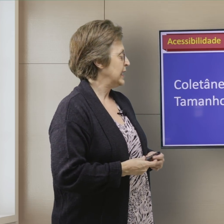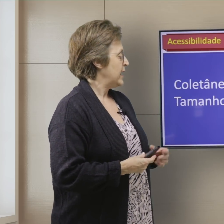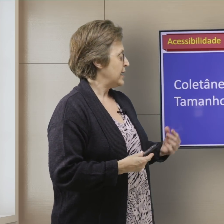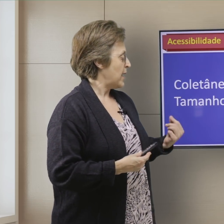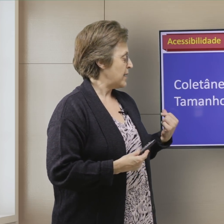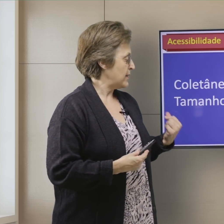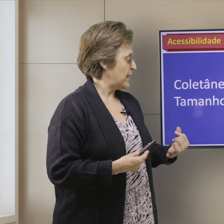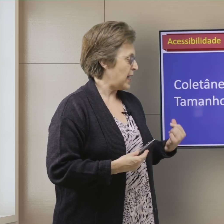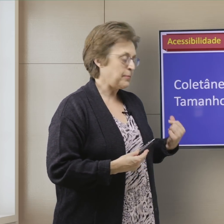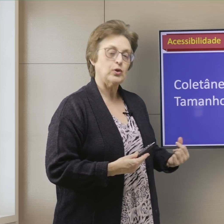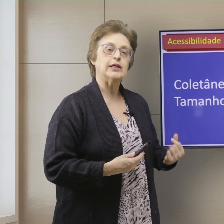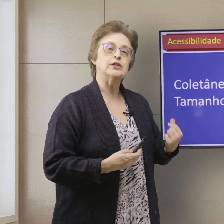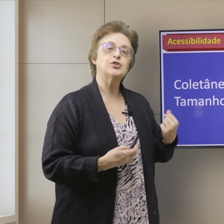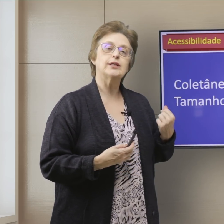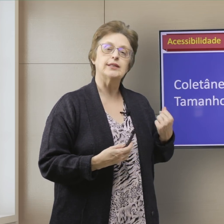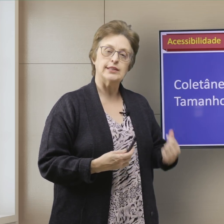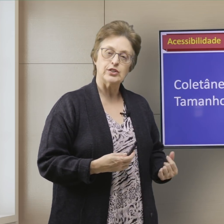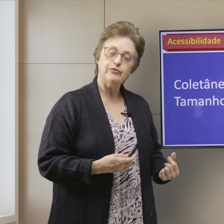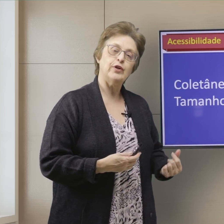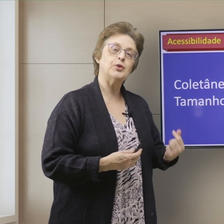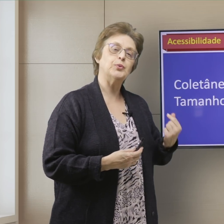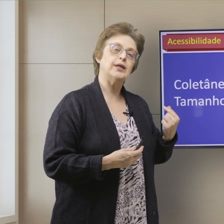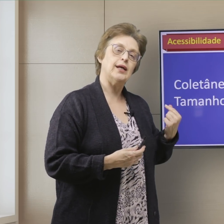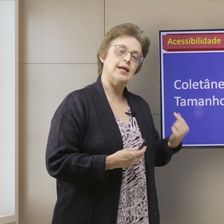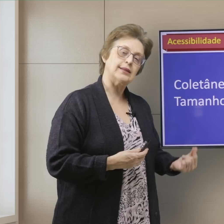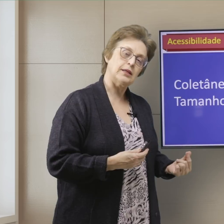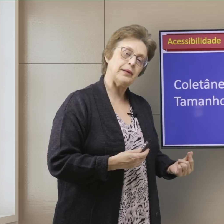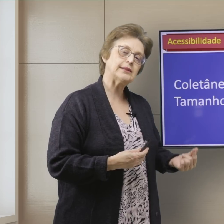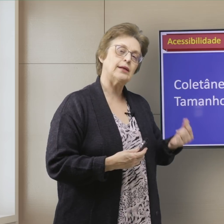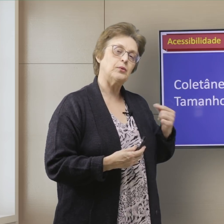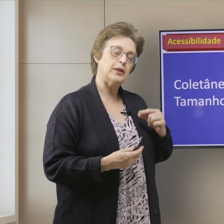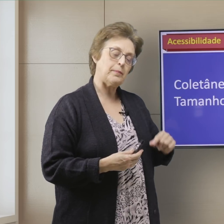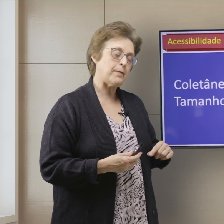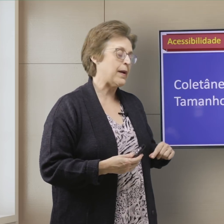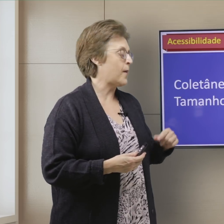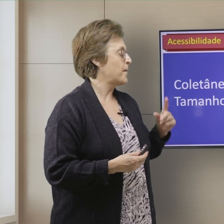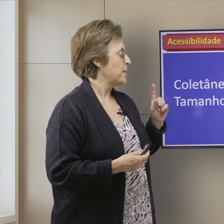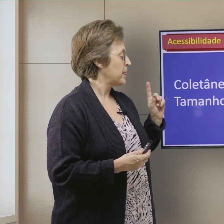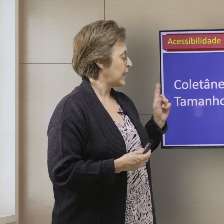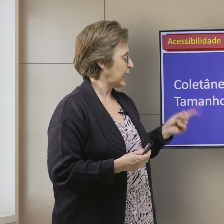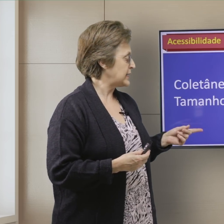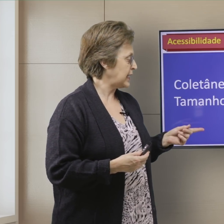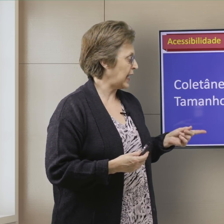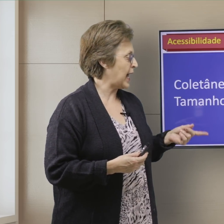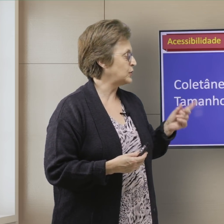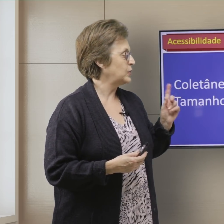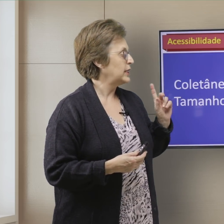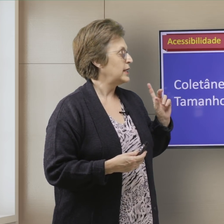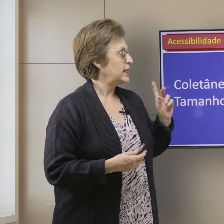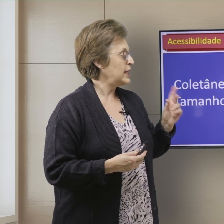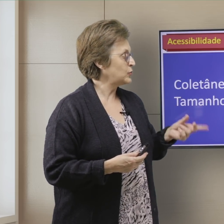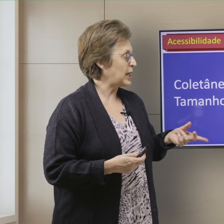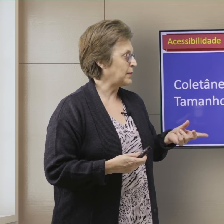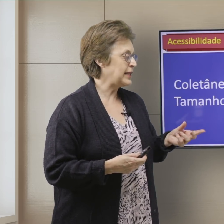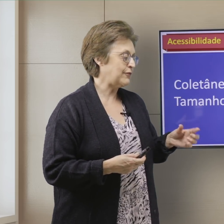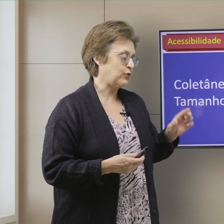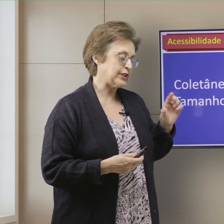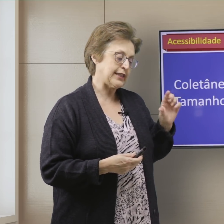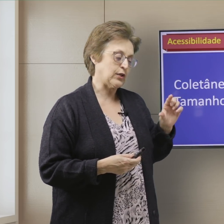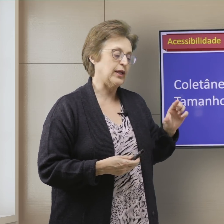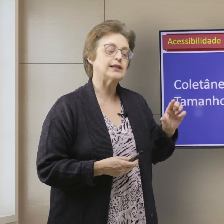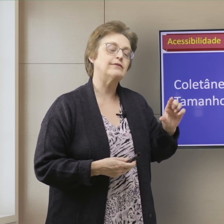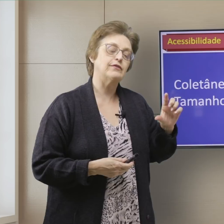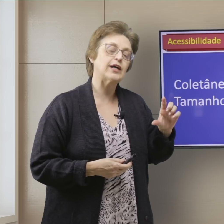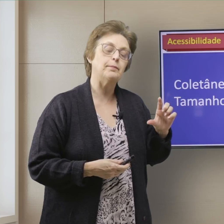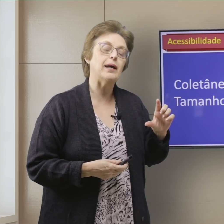conforto. É importante que seja feito essa impressão em papel reciclado e o tamanho da